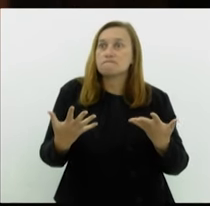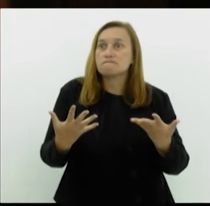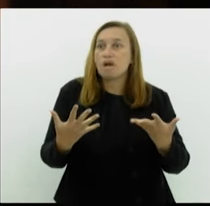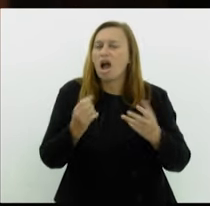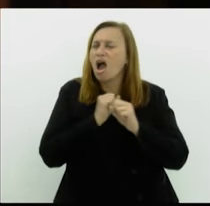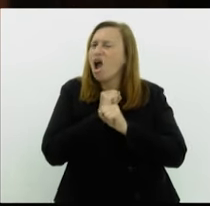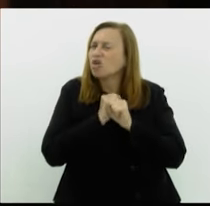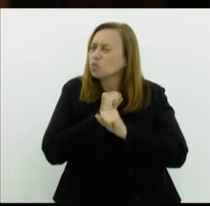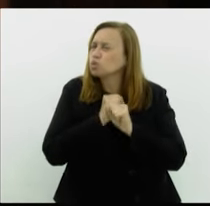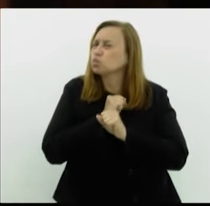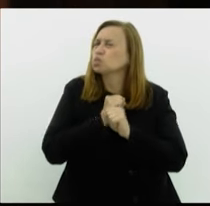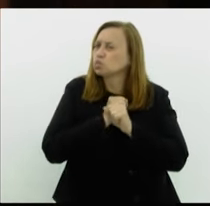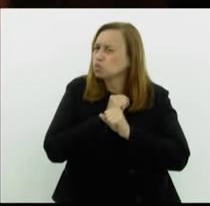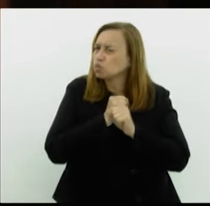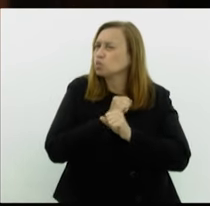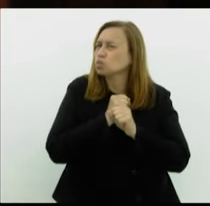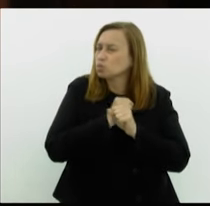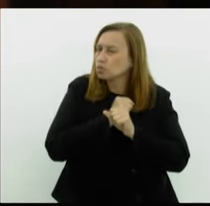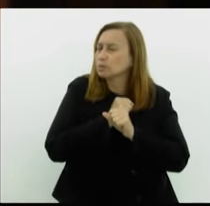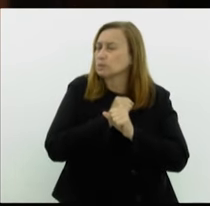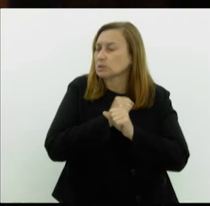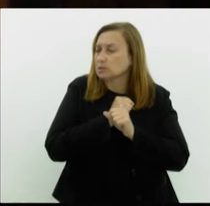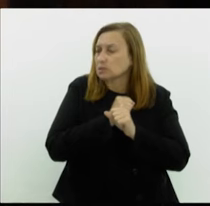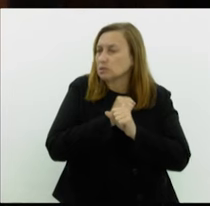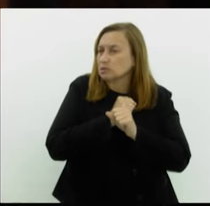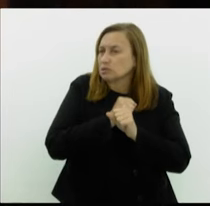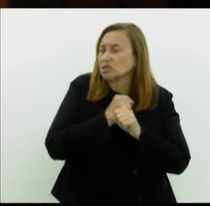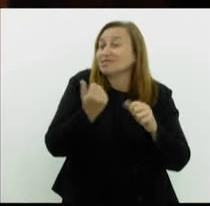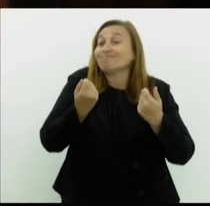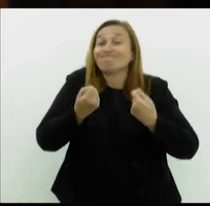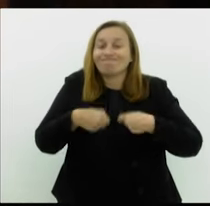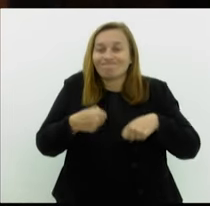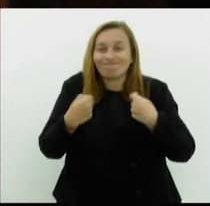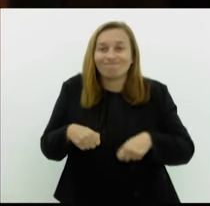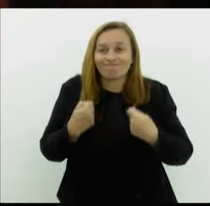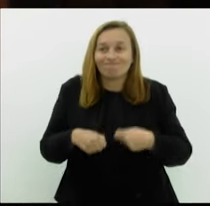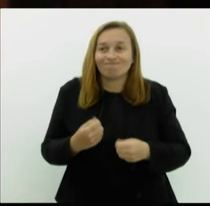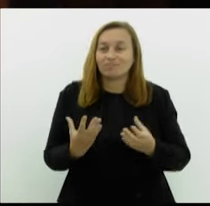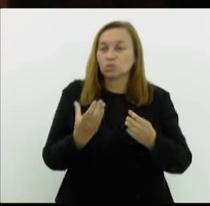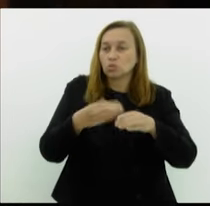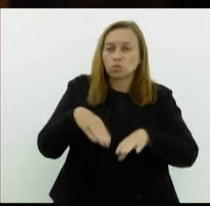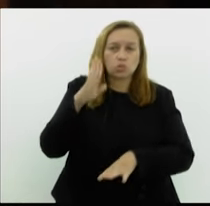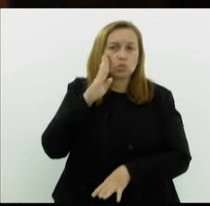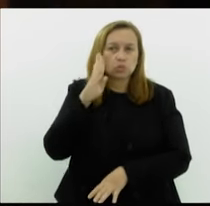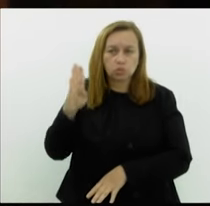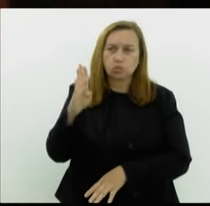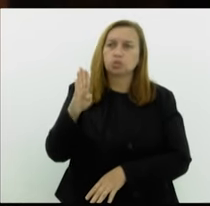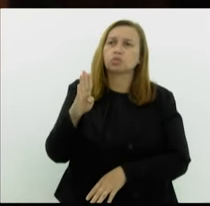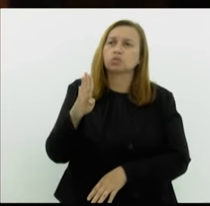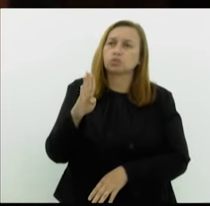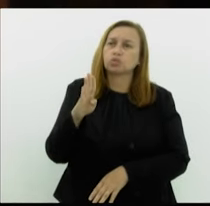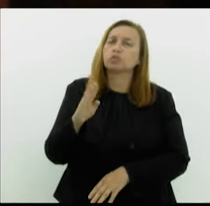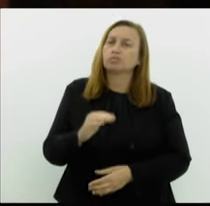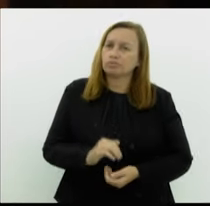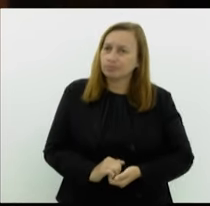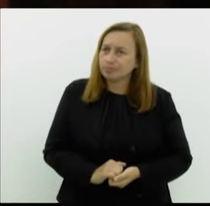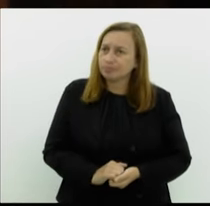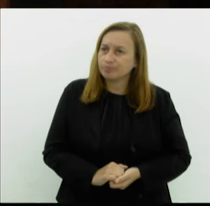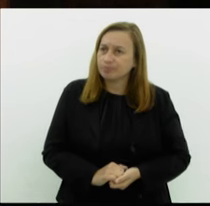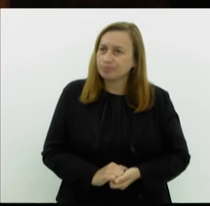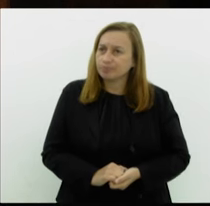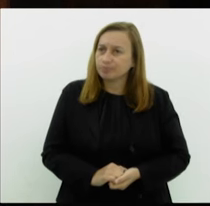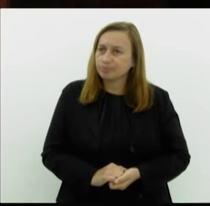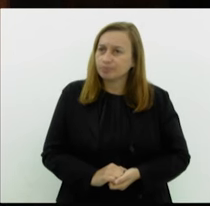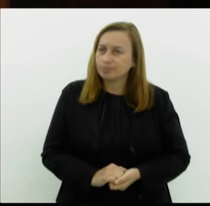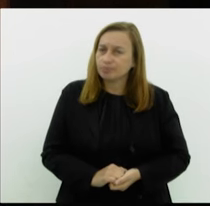muito tempo que a necessidade de concurso é fundamental e que a margem